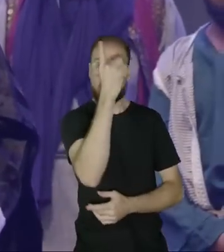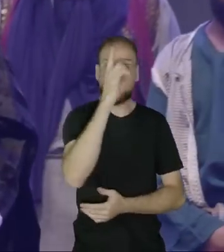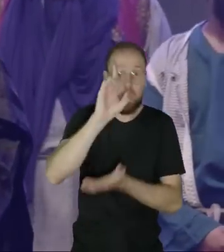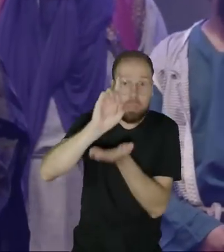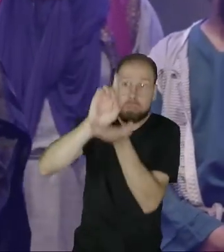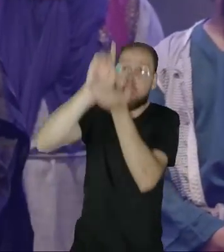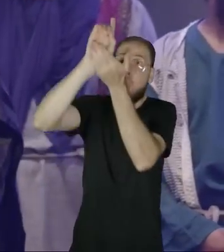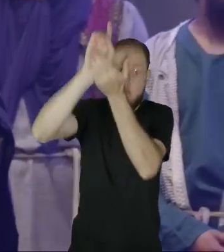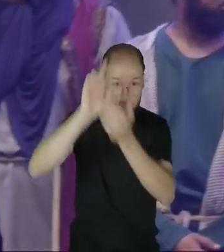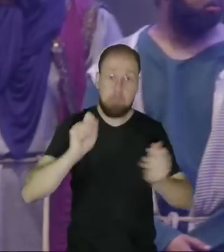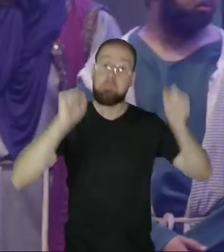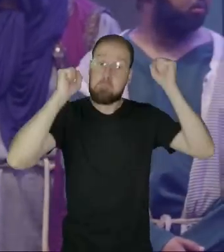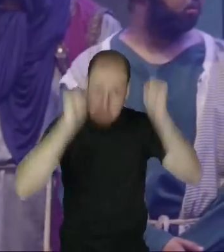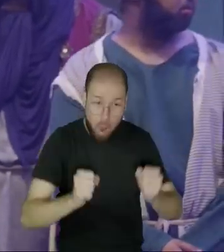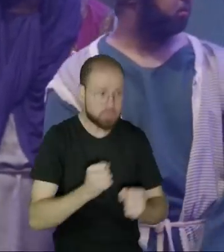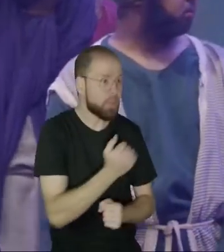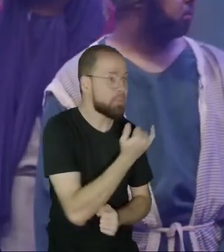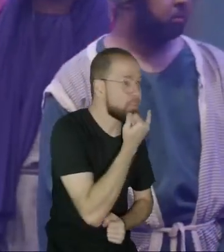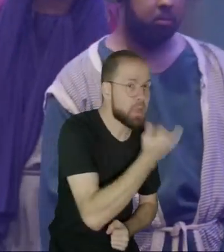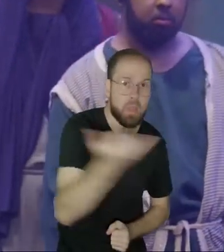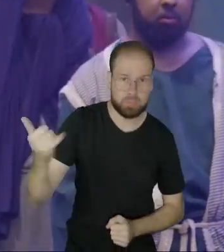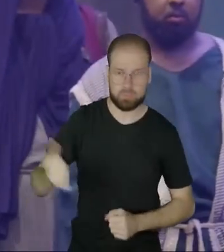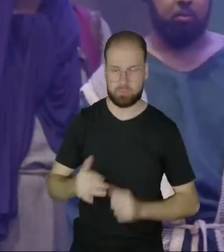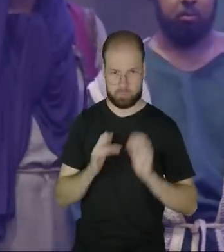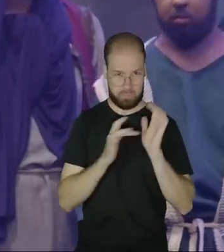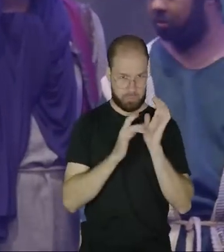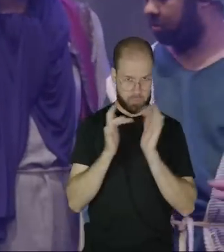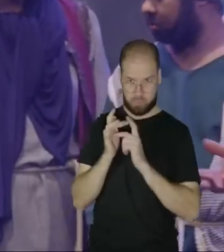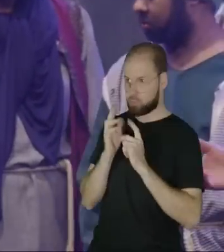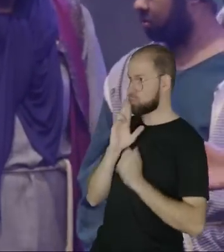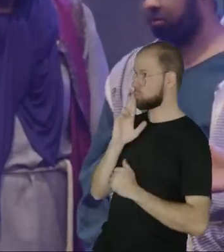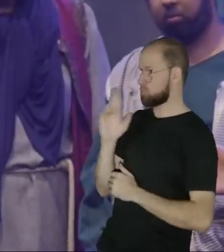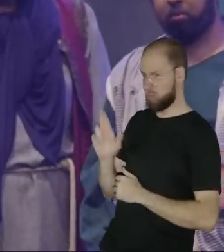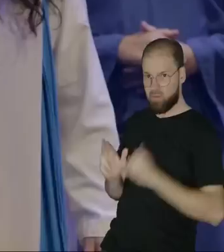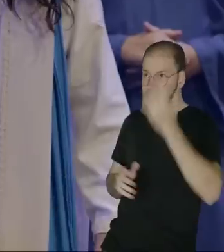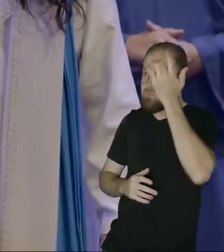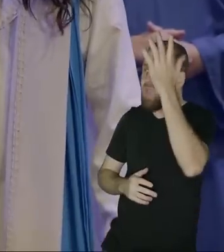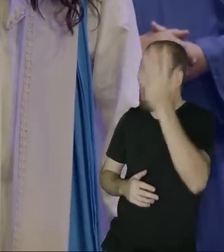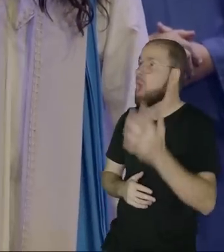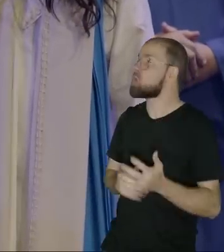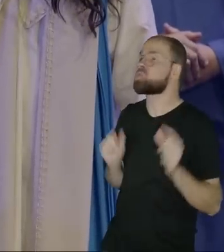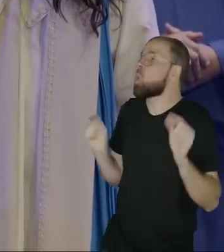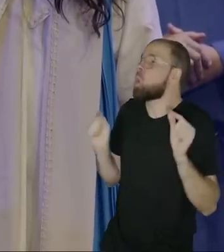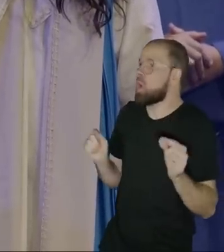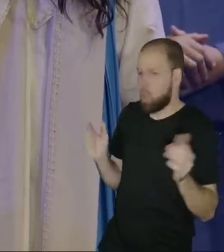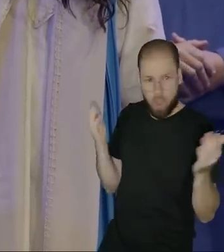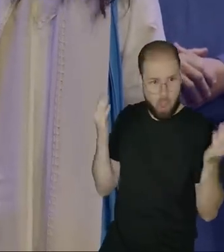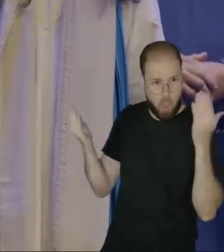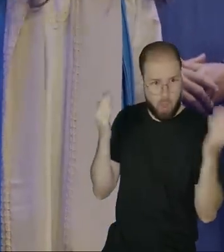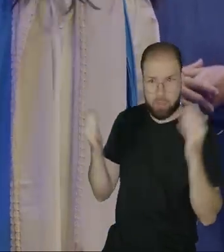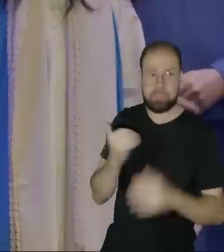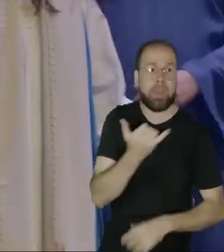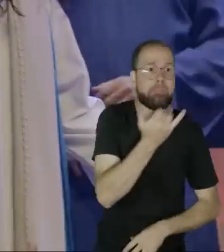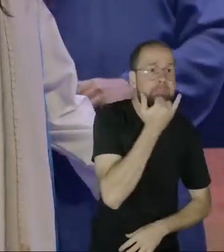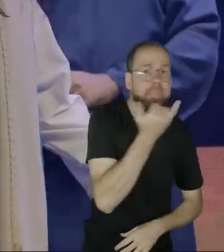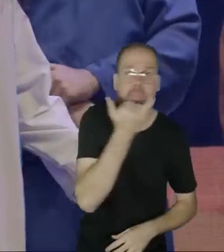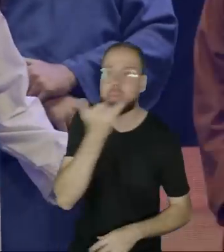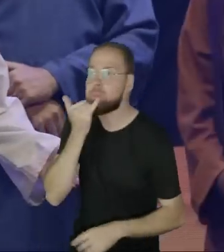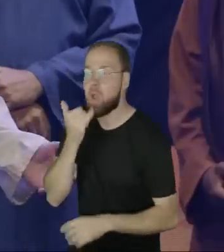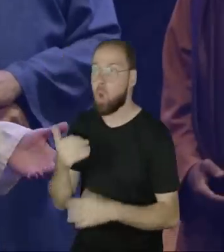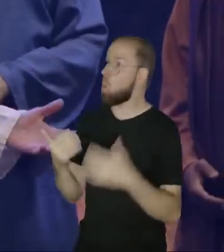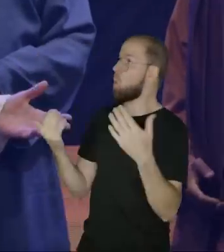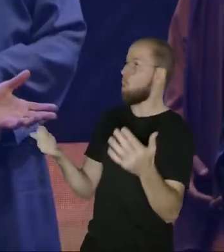pecados. O que é mais fácil dizer? Os teus pecados estão perdoados? Ou a tua fé te